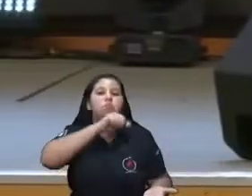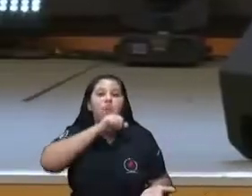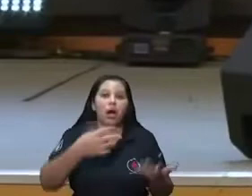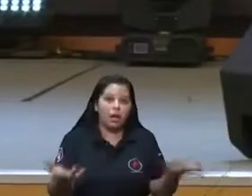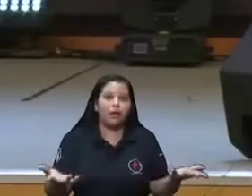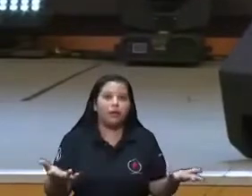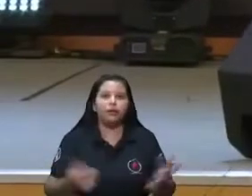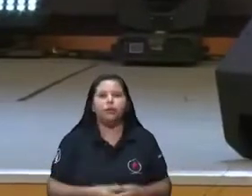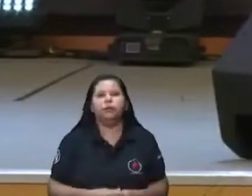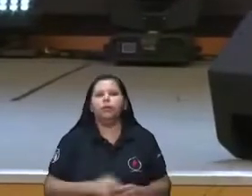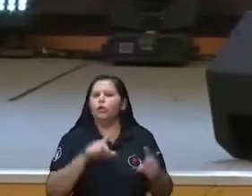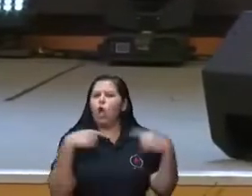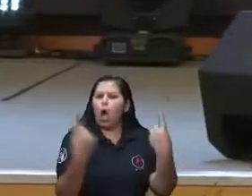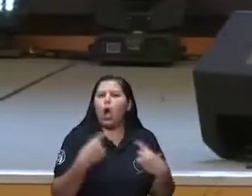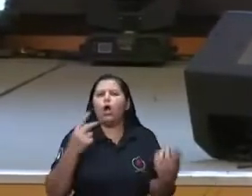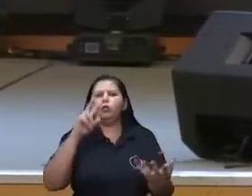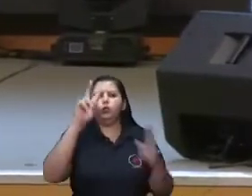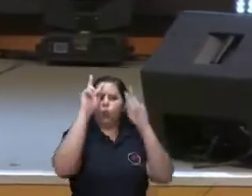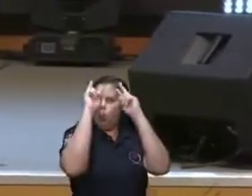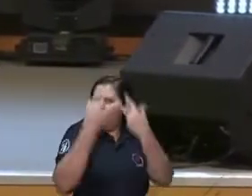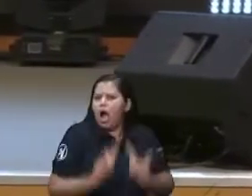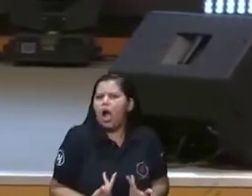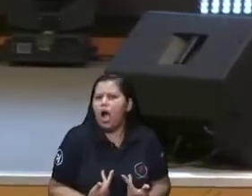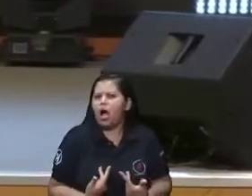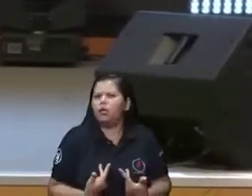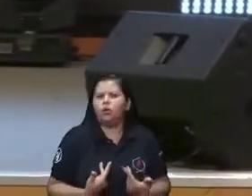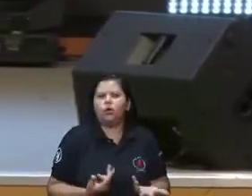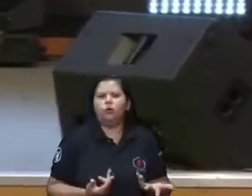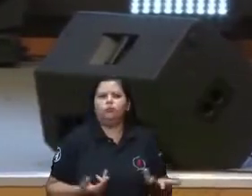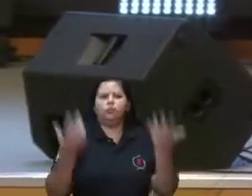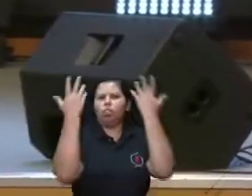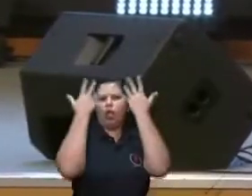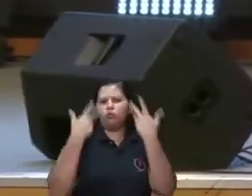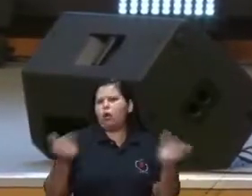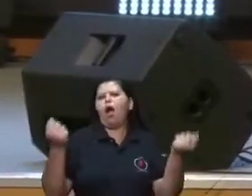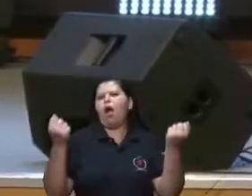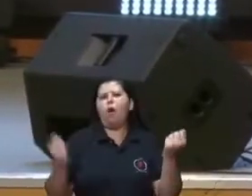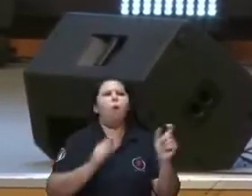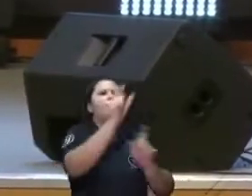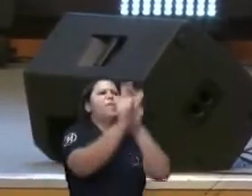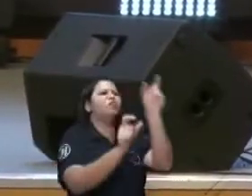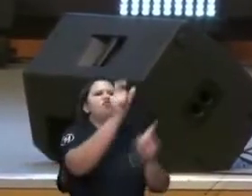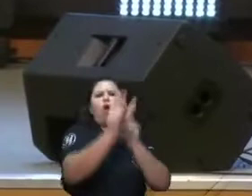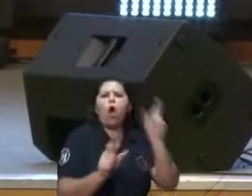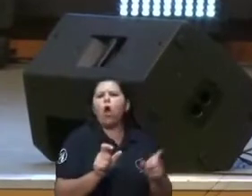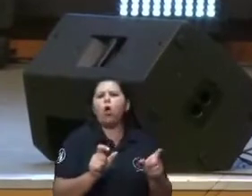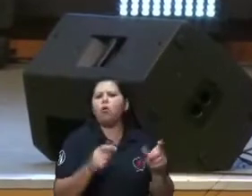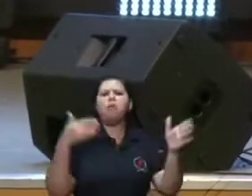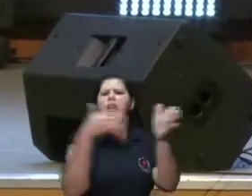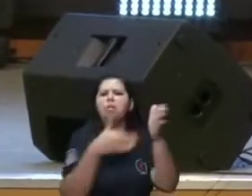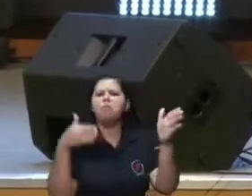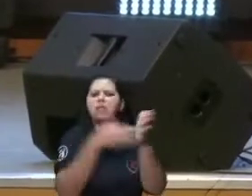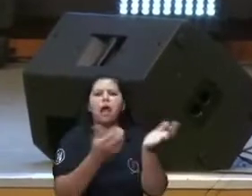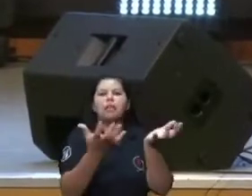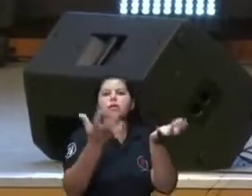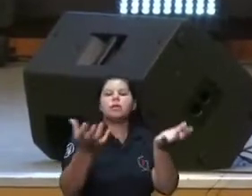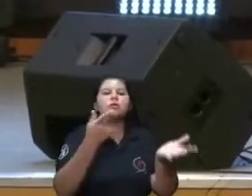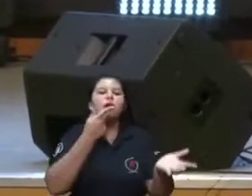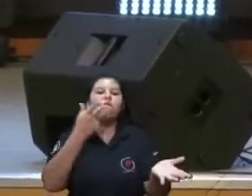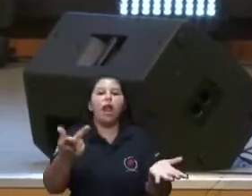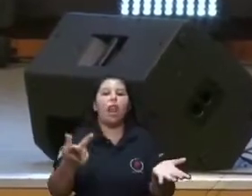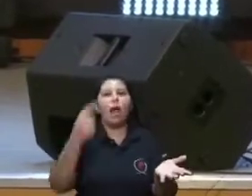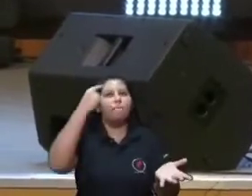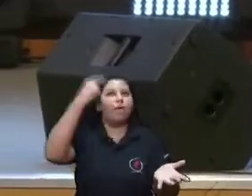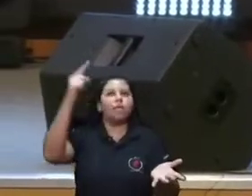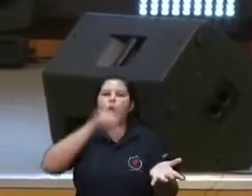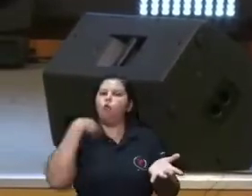pessoas limitadas, que querem falar do nosso futuro, mas tem um nível de compreensão